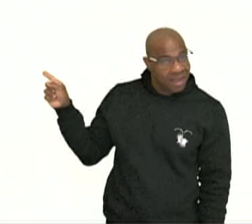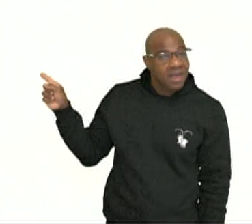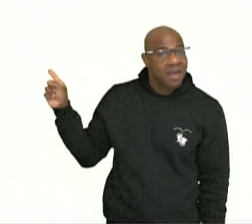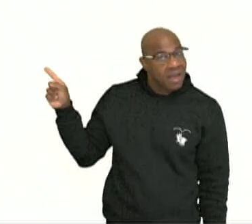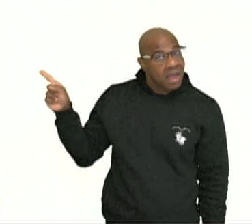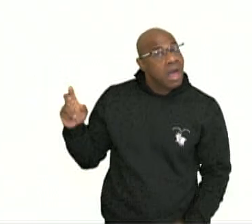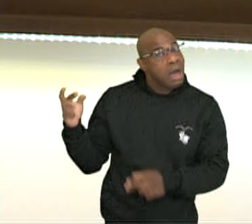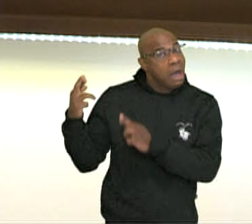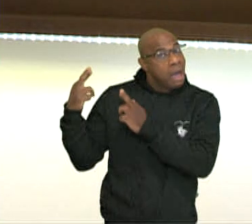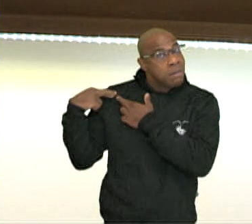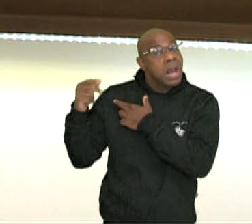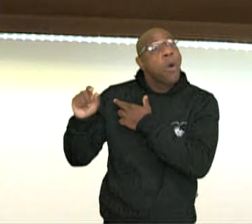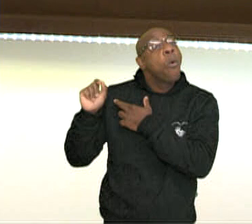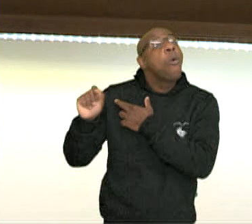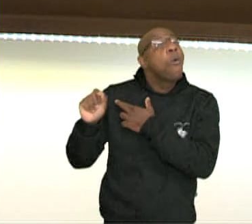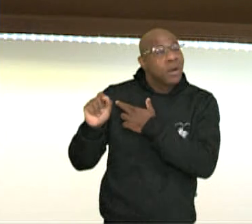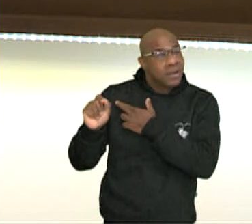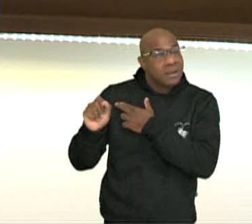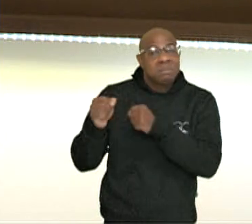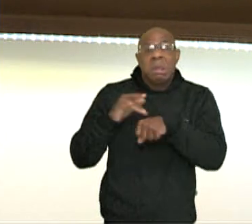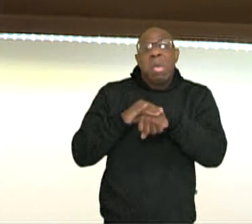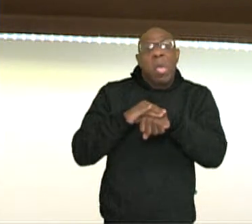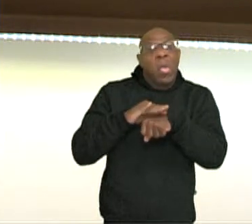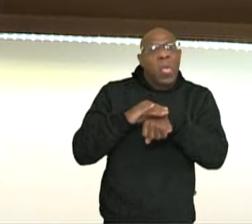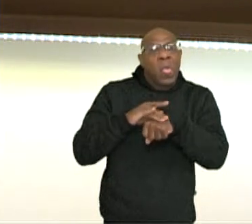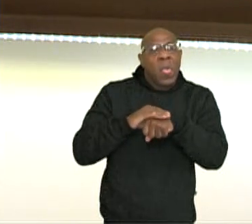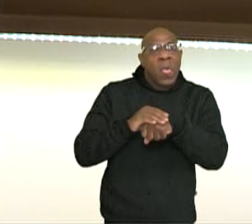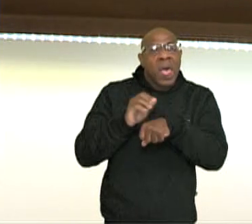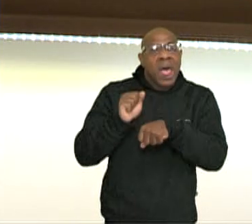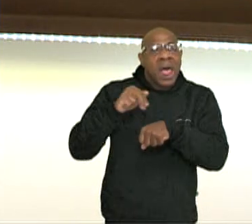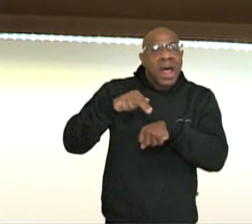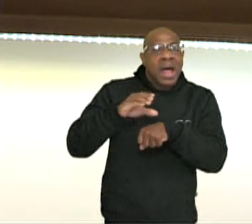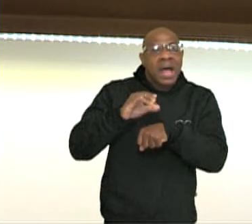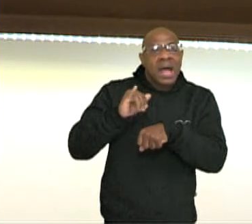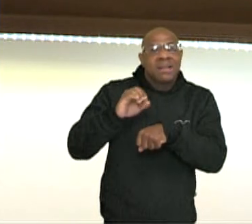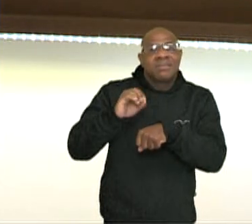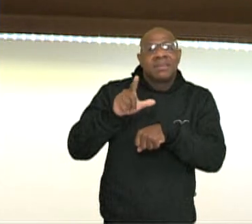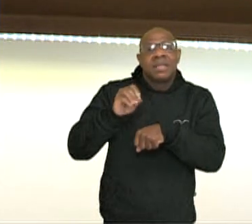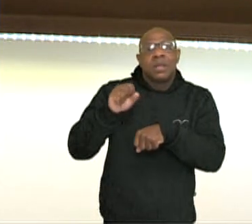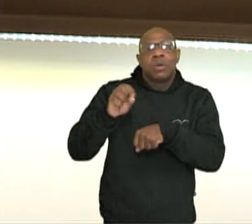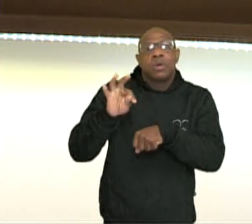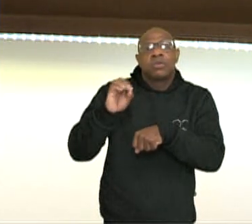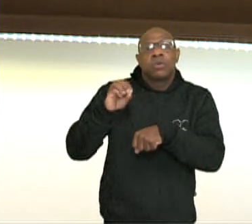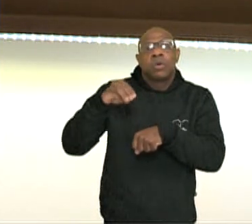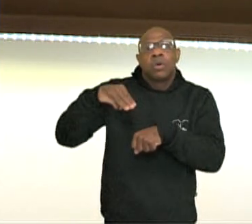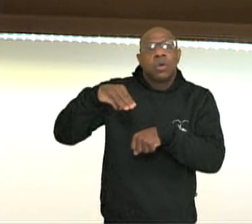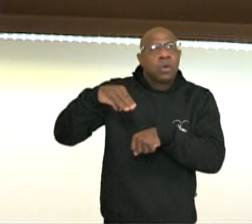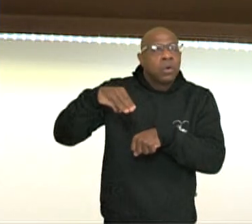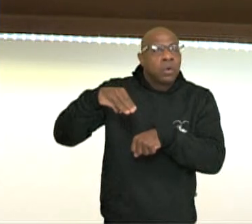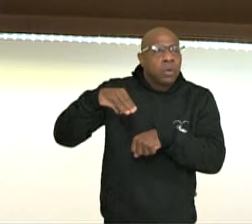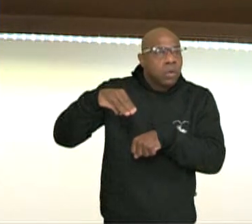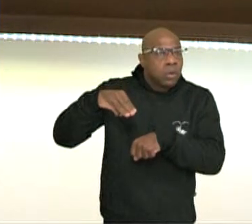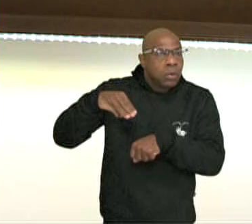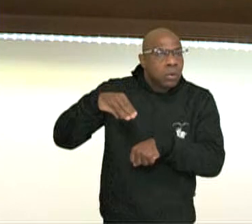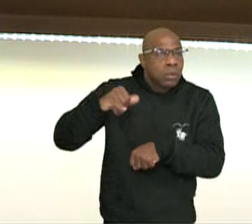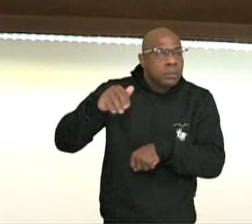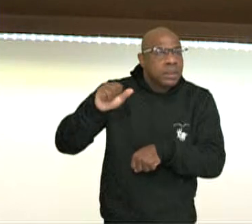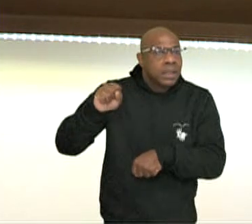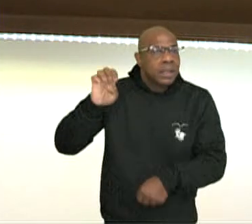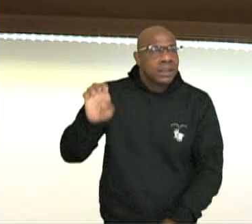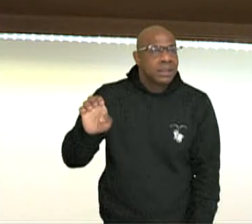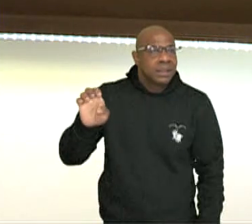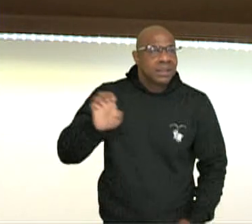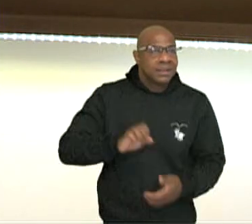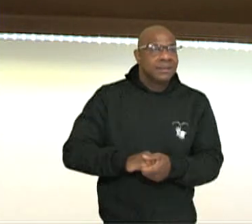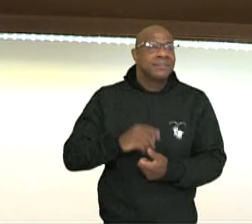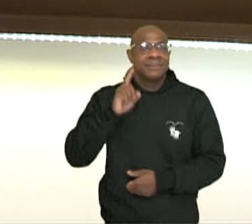os responsáveis pela ancilostomose, pelo amarelão. Exatamente, essa doença aí que pode acometer a